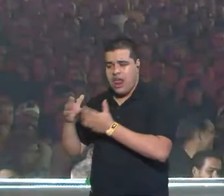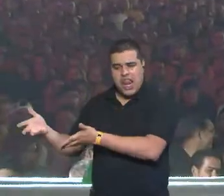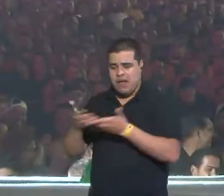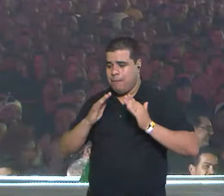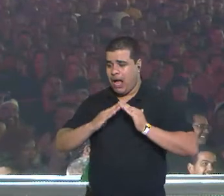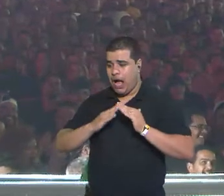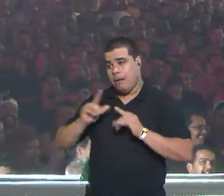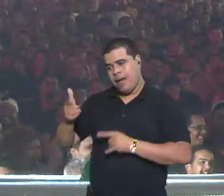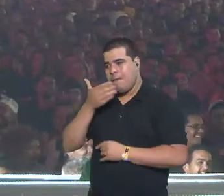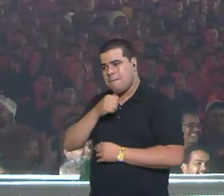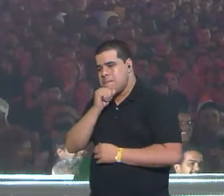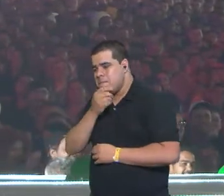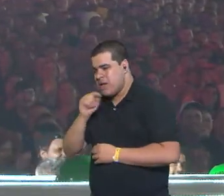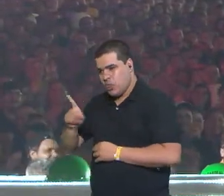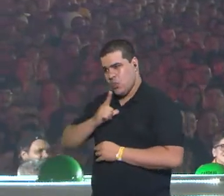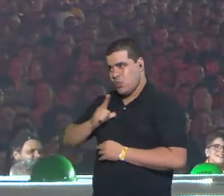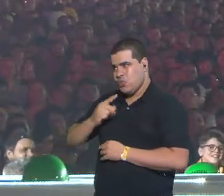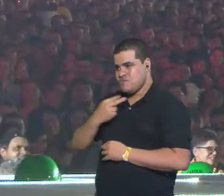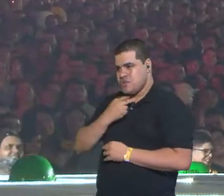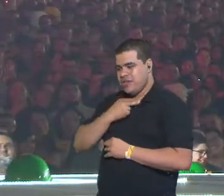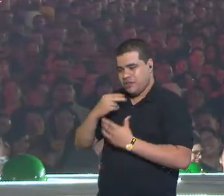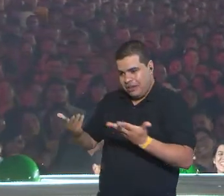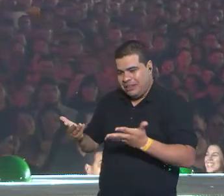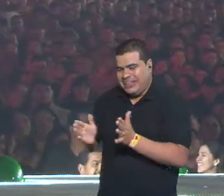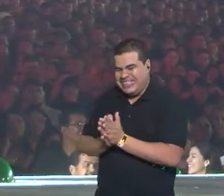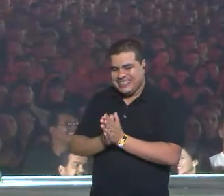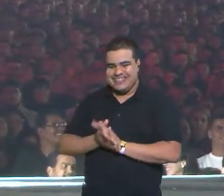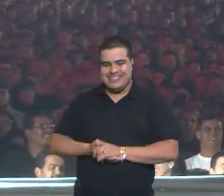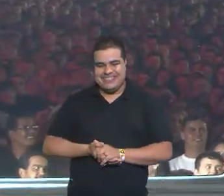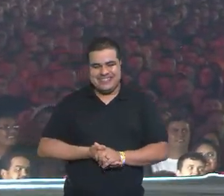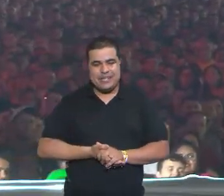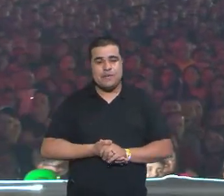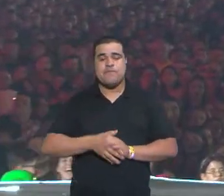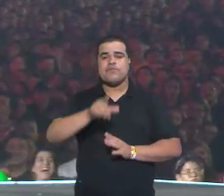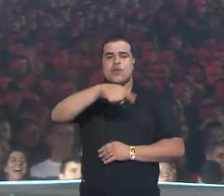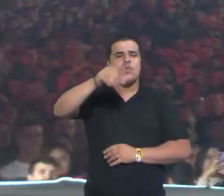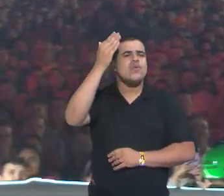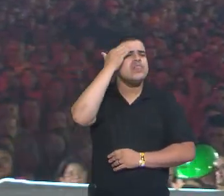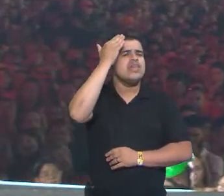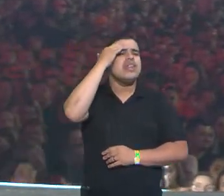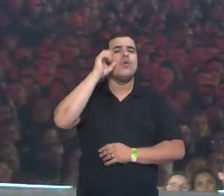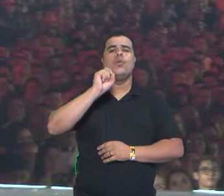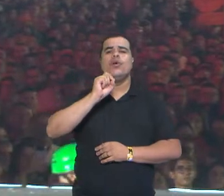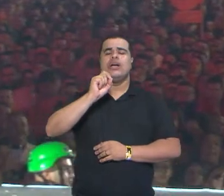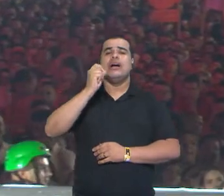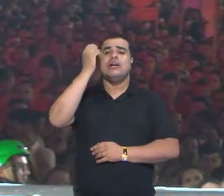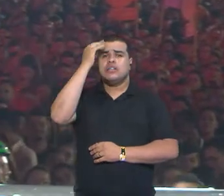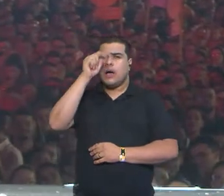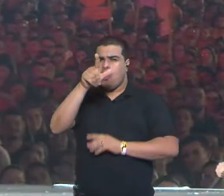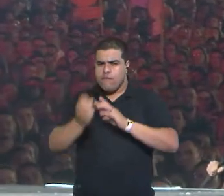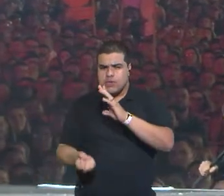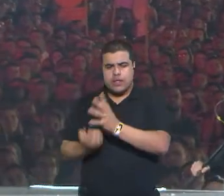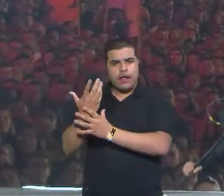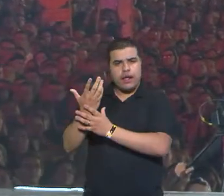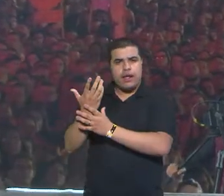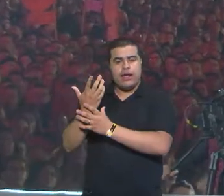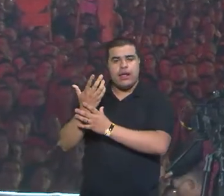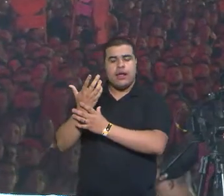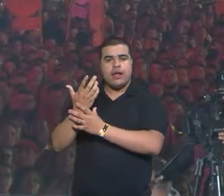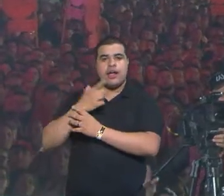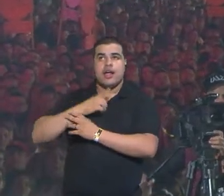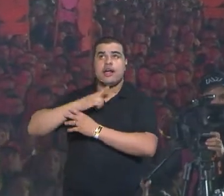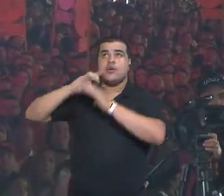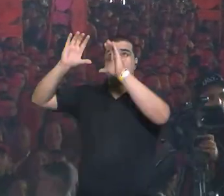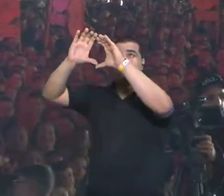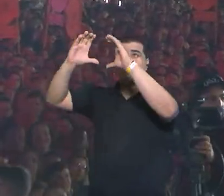deixa vocês são lindos tenta uma coisa Ei sabe onde você Surgiu no relacionamento